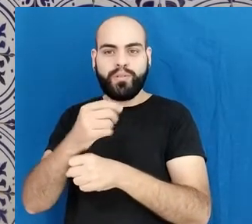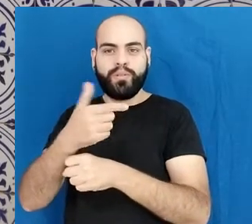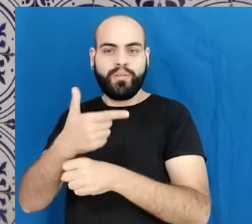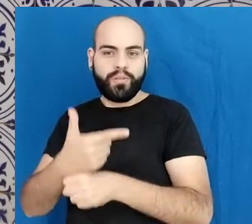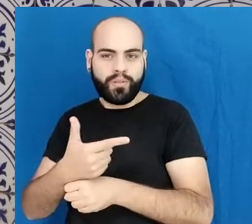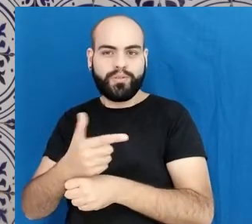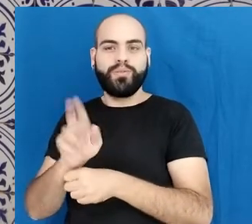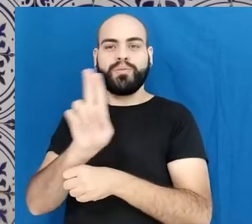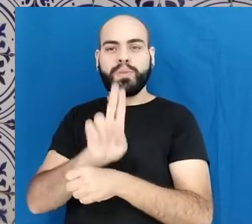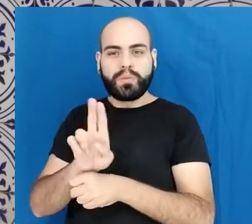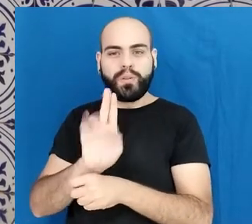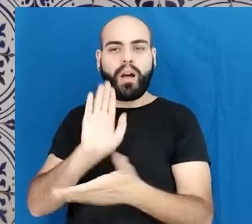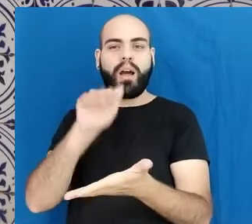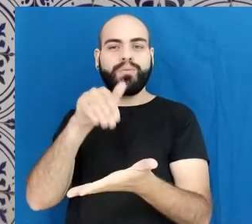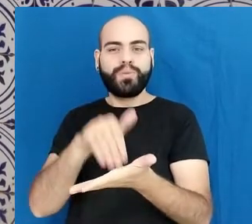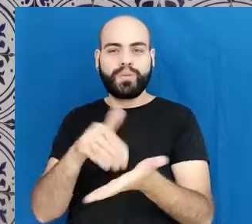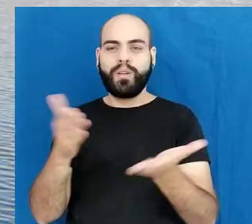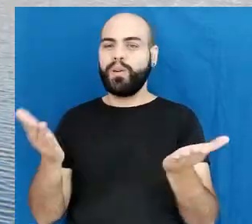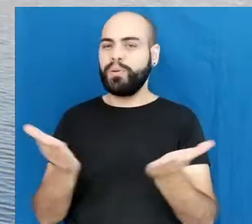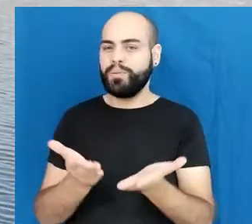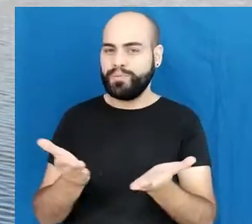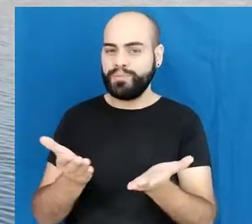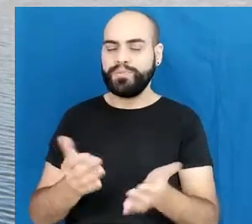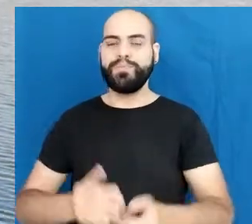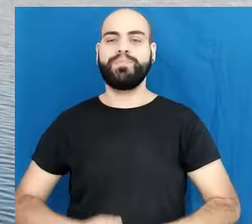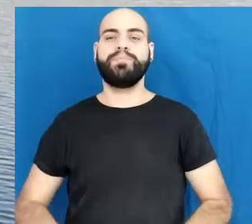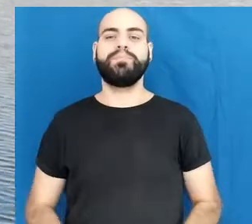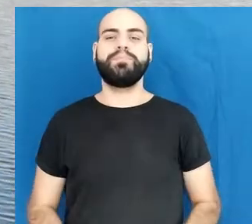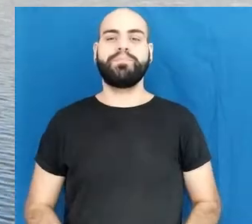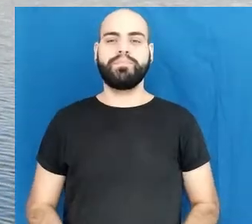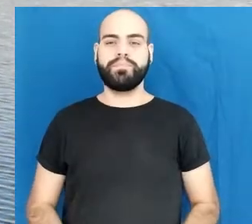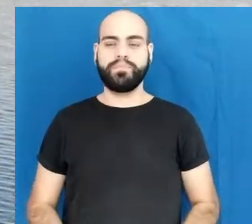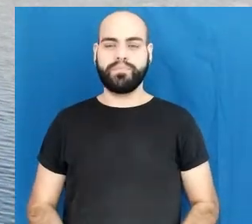casa usa até os dias de hoje.